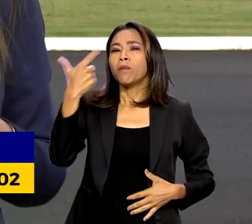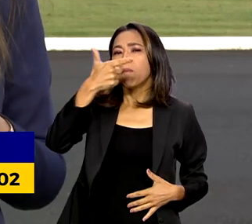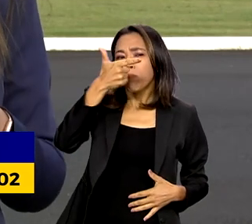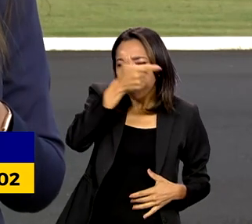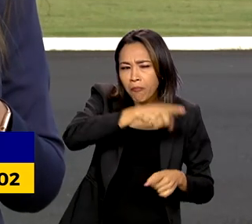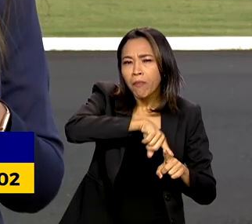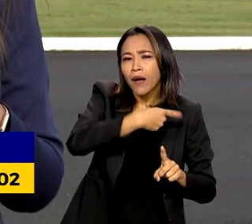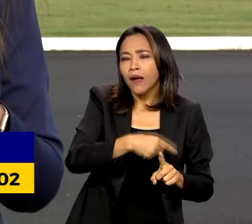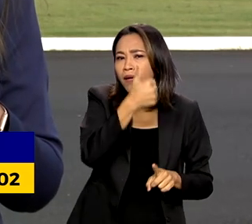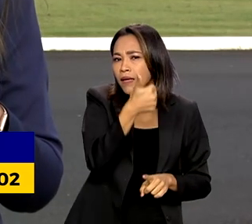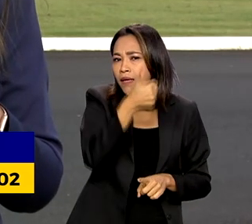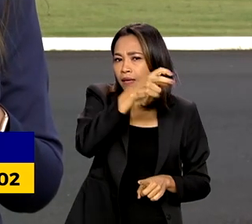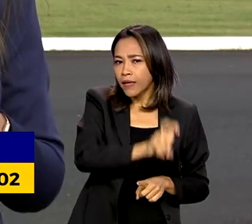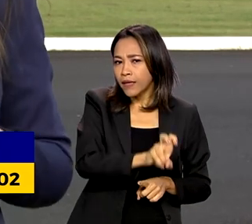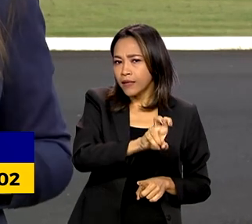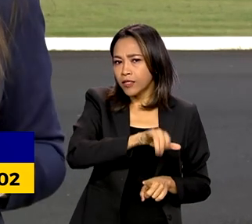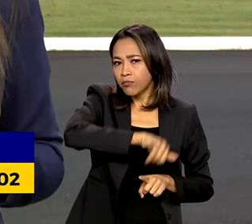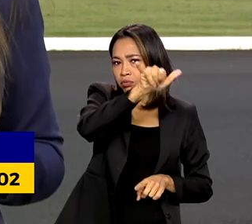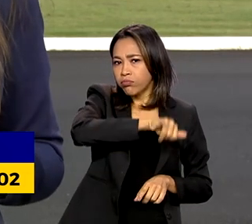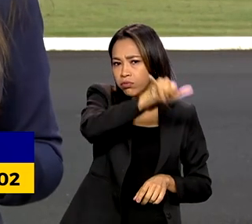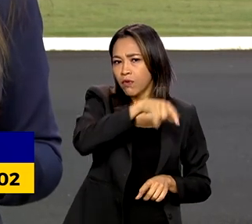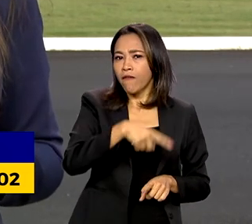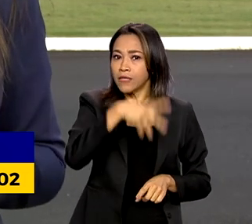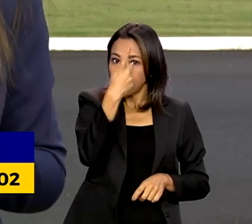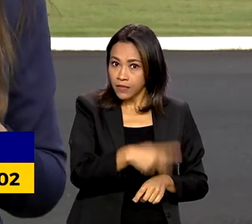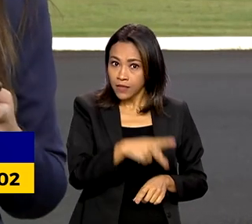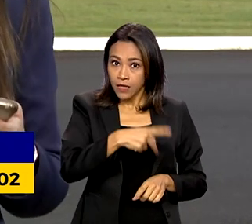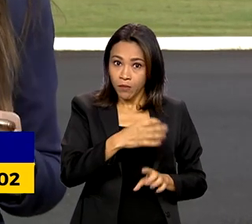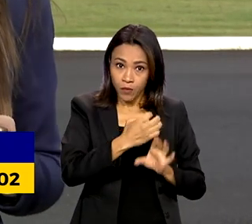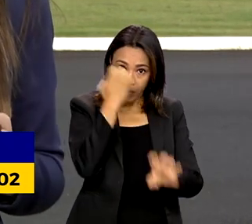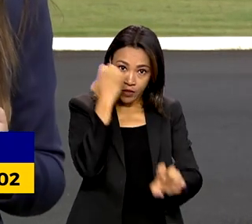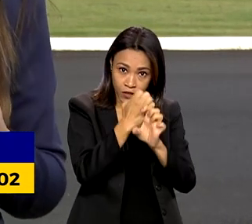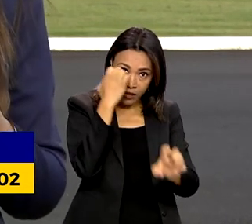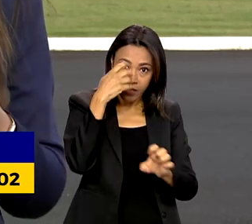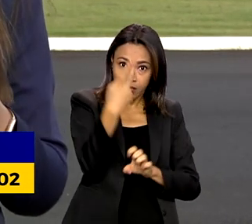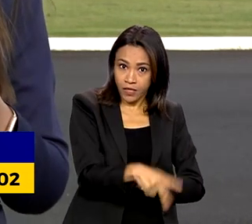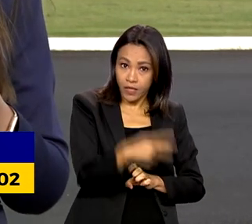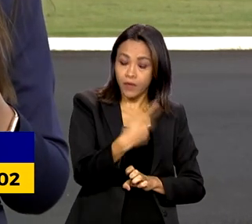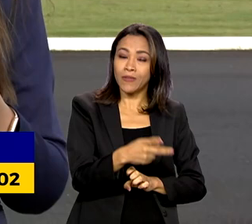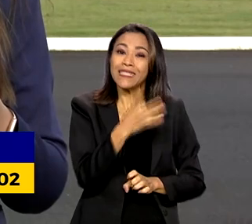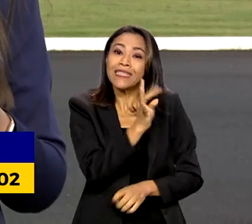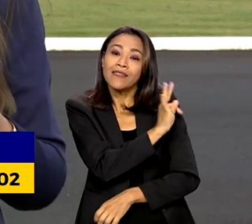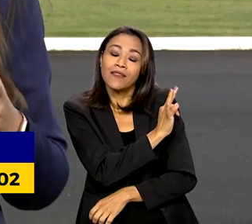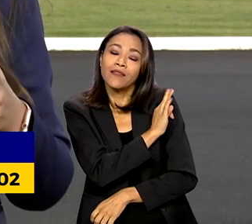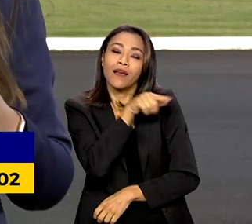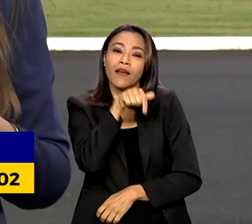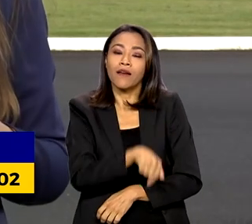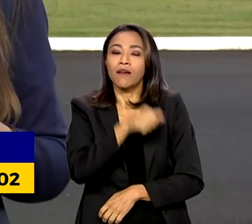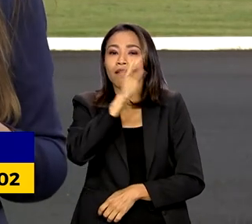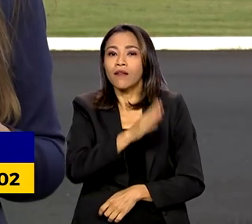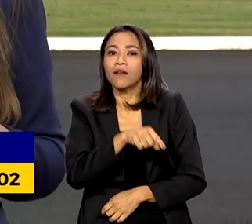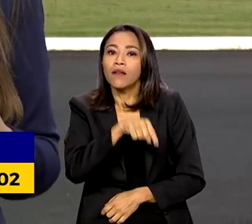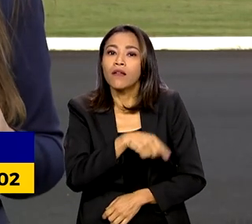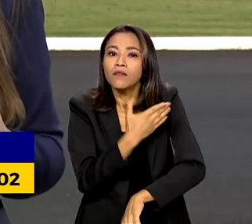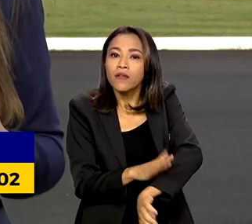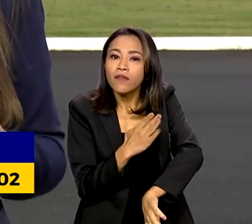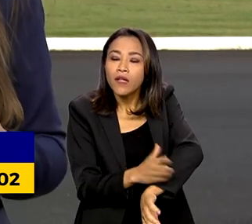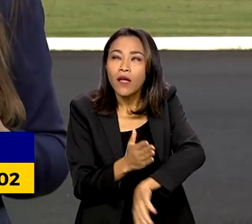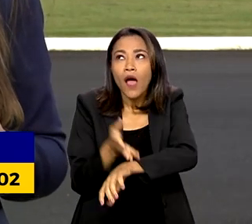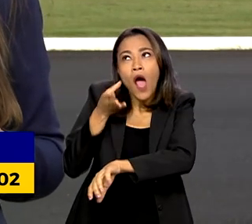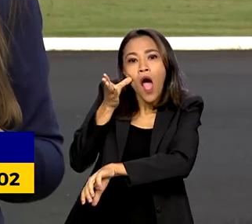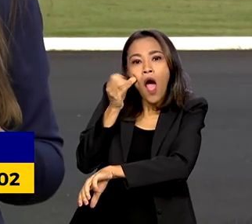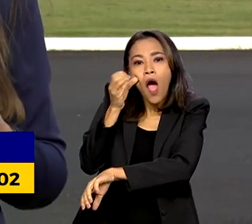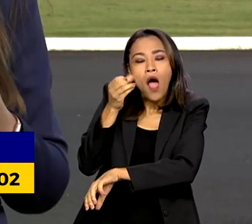unidades serão produzidas por engenheiros e técnicos brasileiros que passaram por treinamento na Suécia. A previsão é que o último